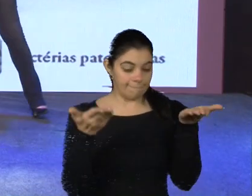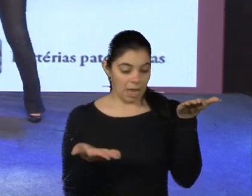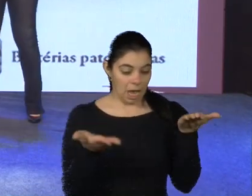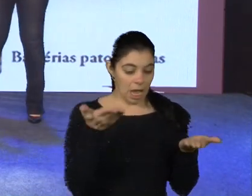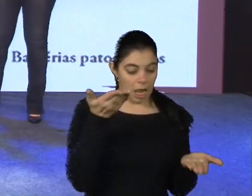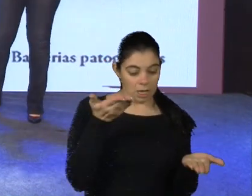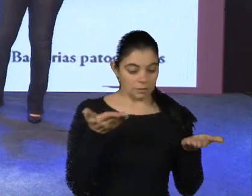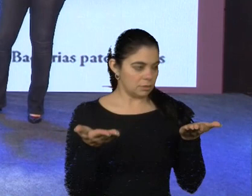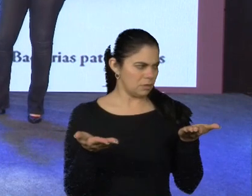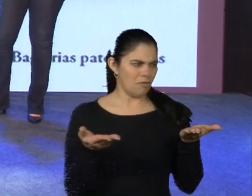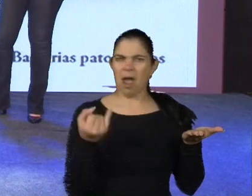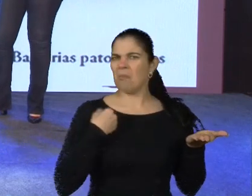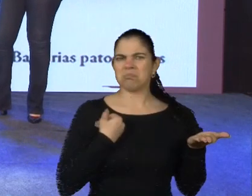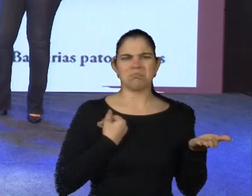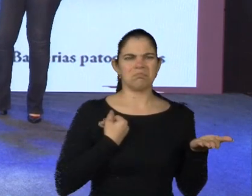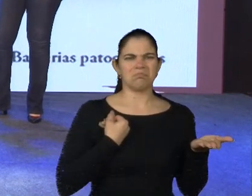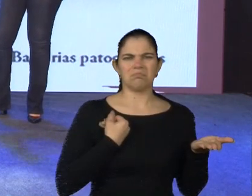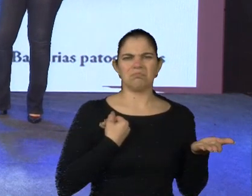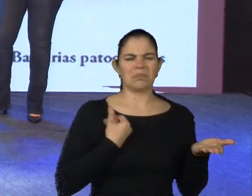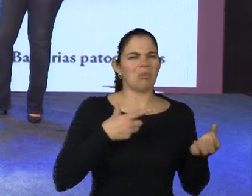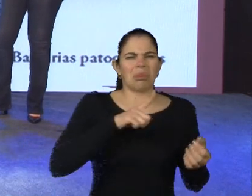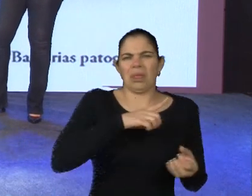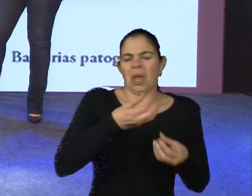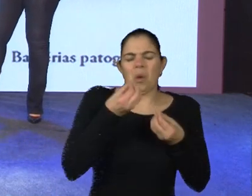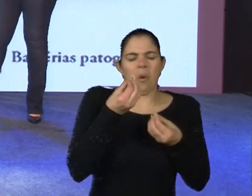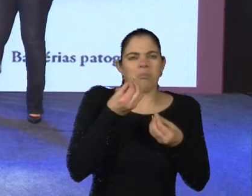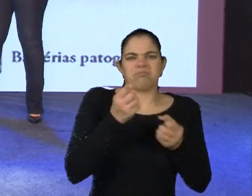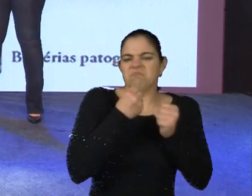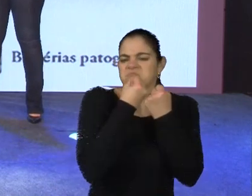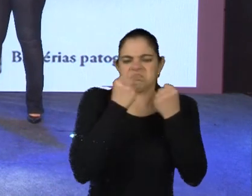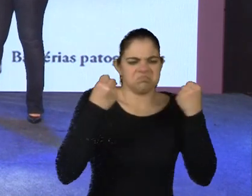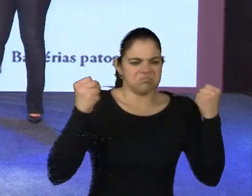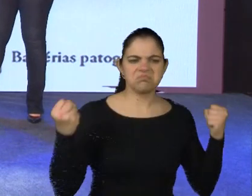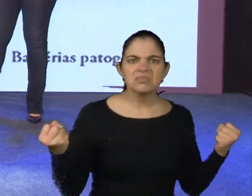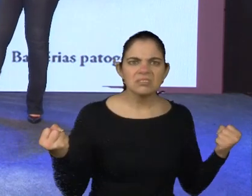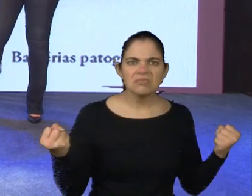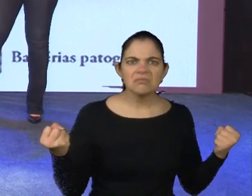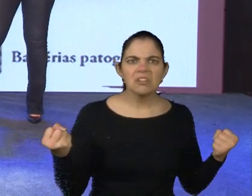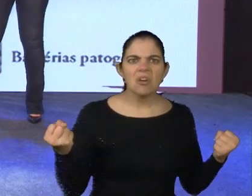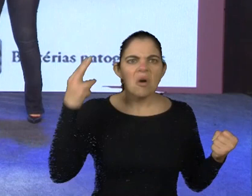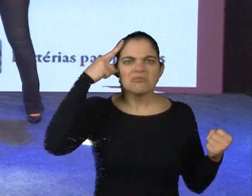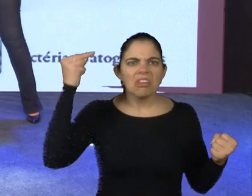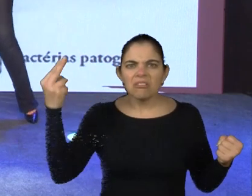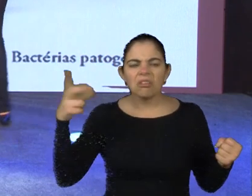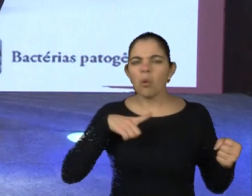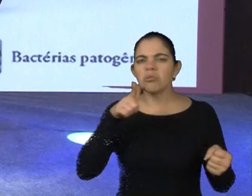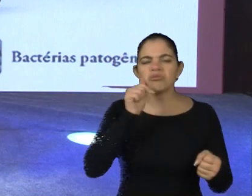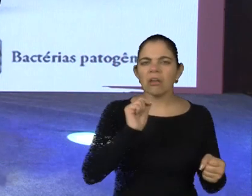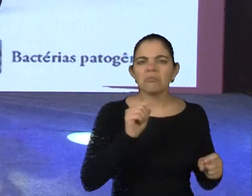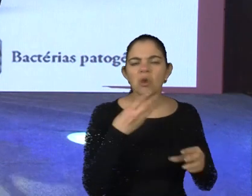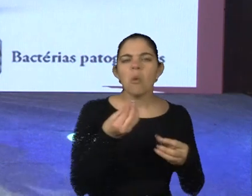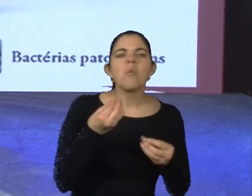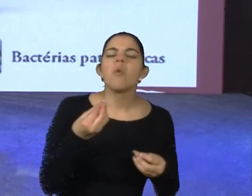Sandra, impossível a gente ficar 100% do tempo de uma forma perfeitinha. Não